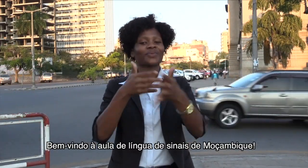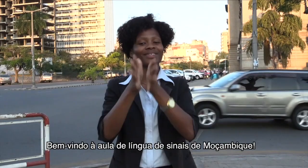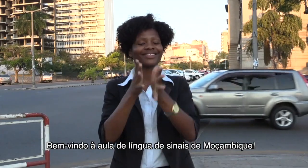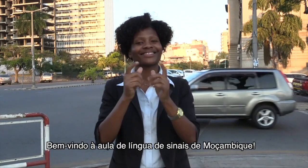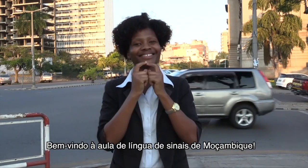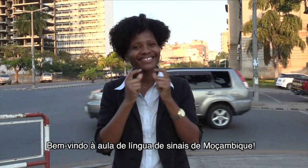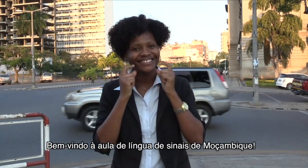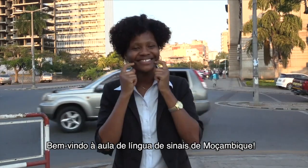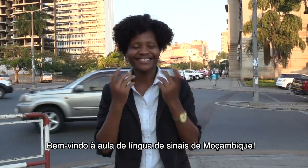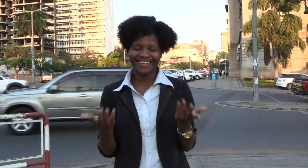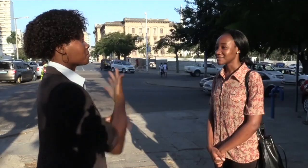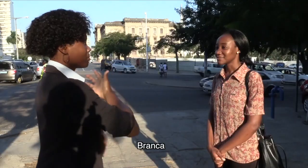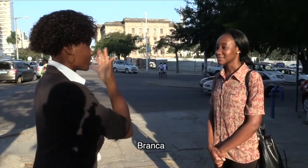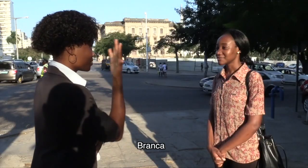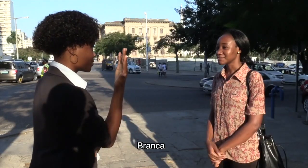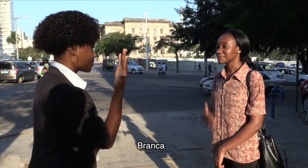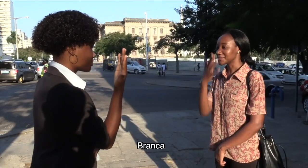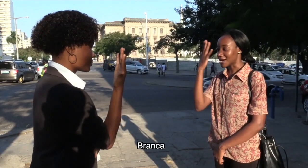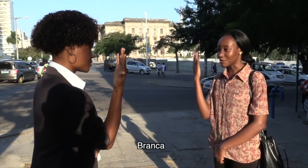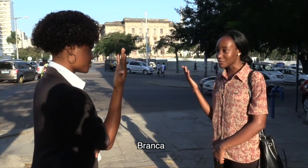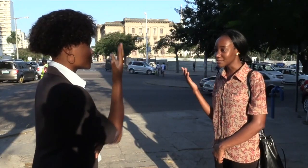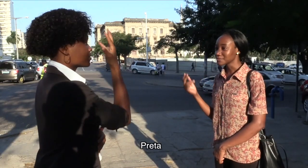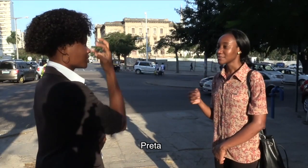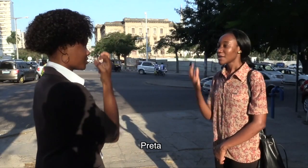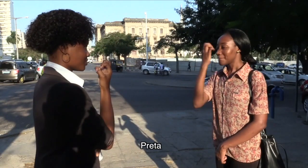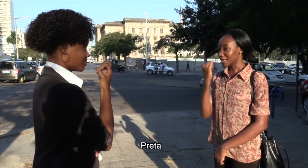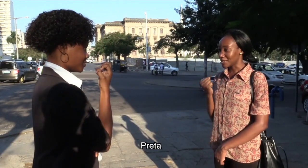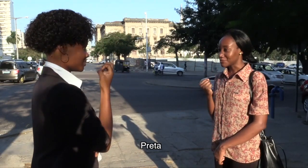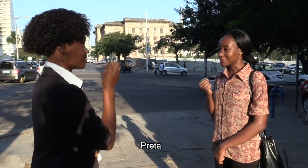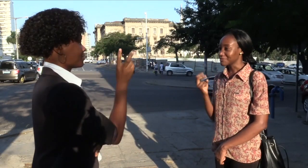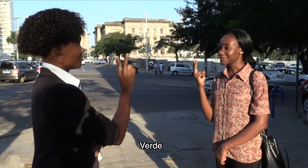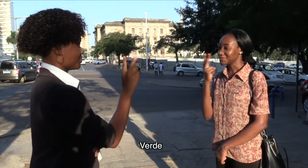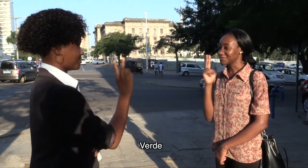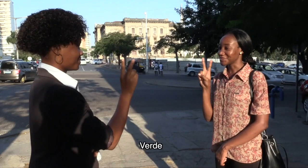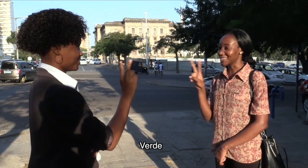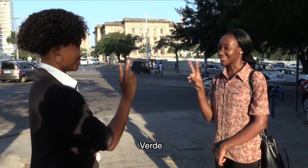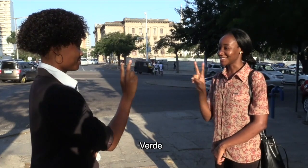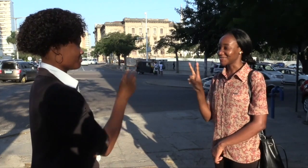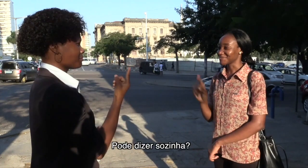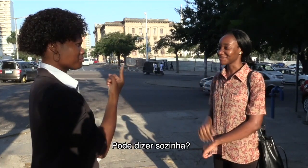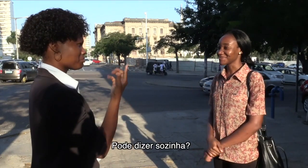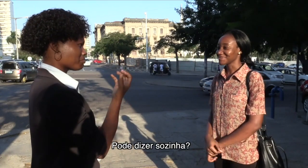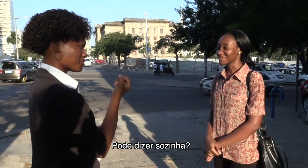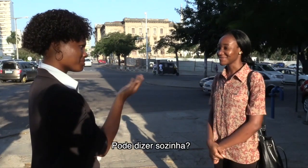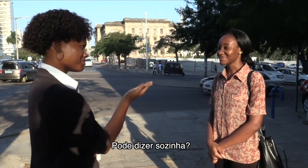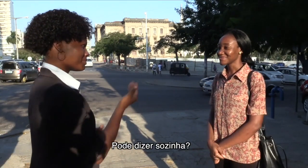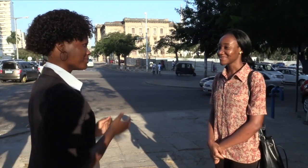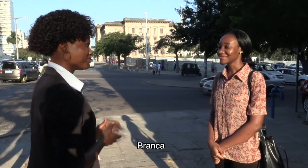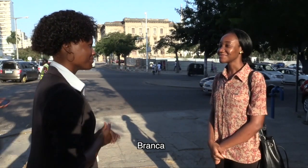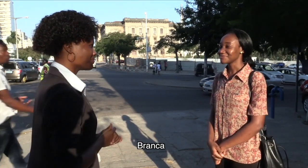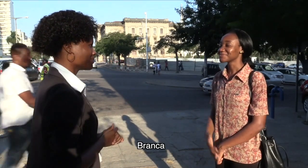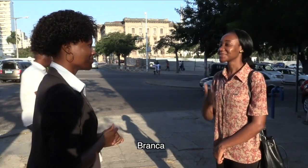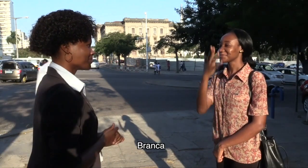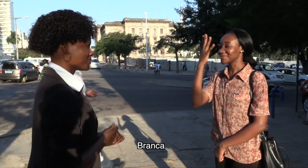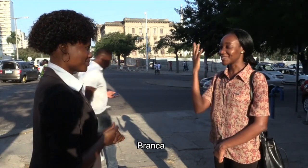língua de sinais de Moçambique. Branca, preta, verde. Pode dizer sozinha,